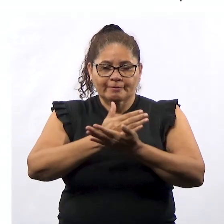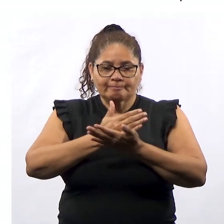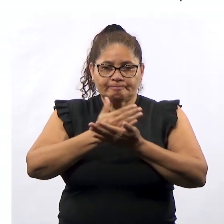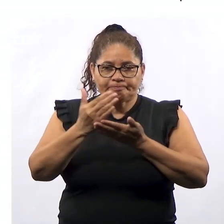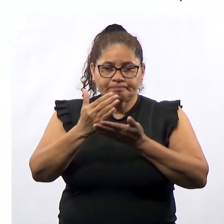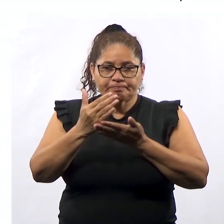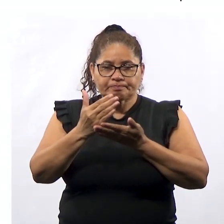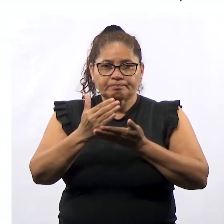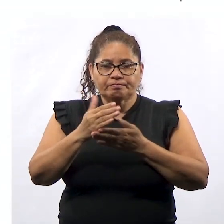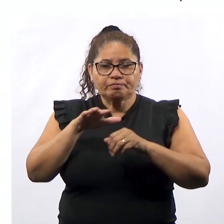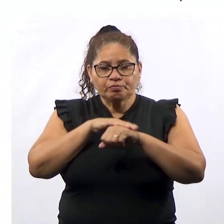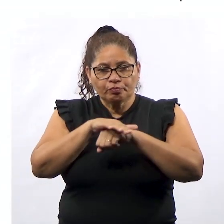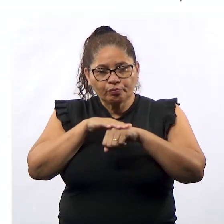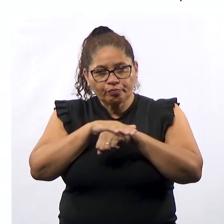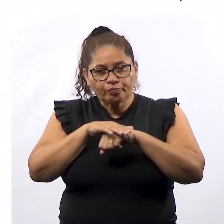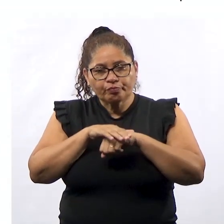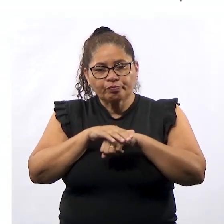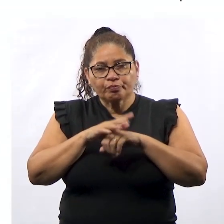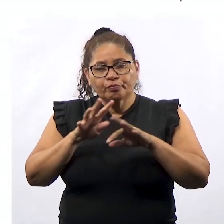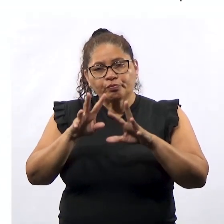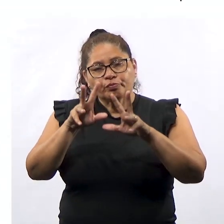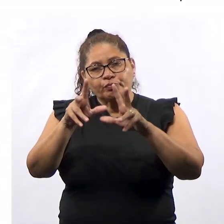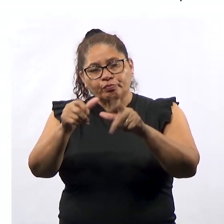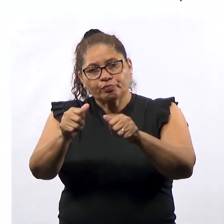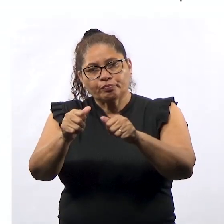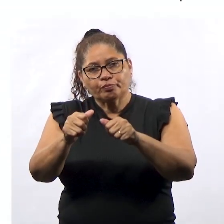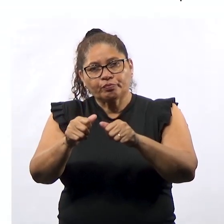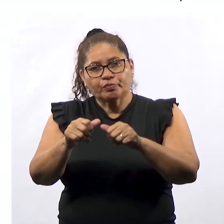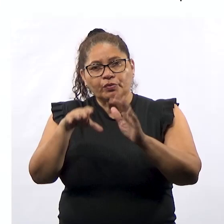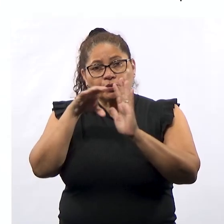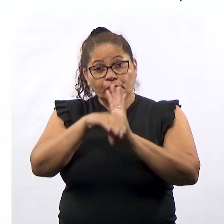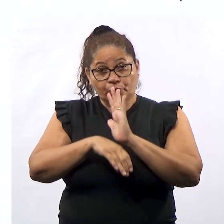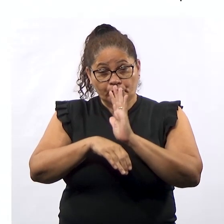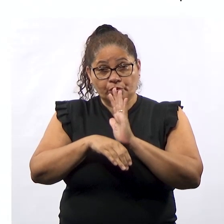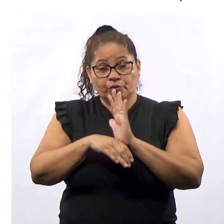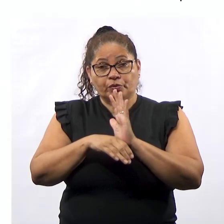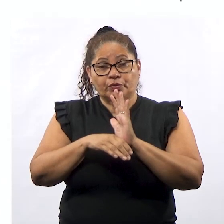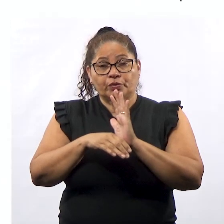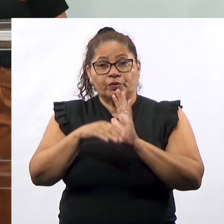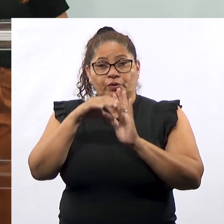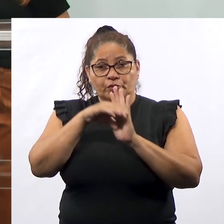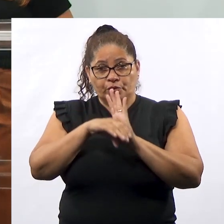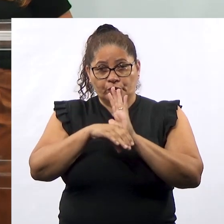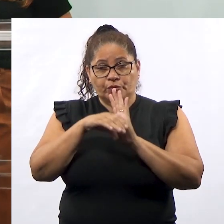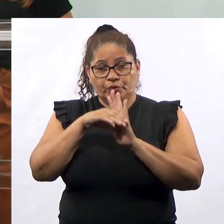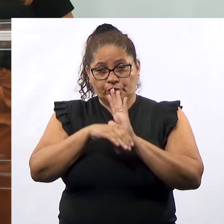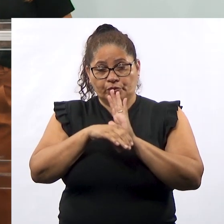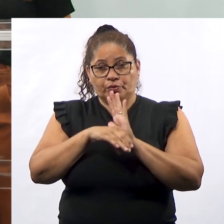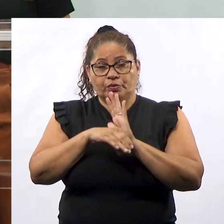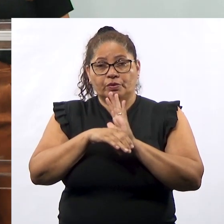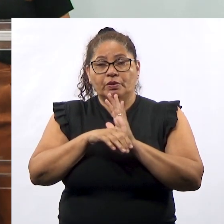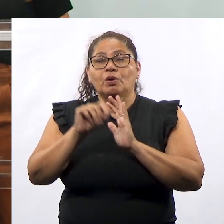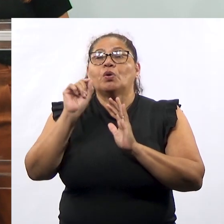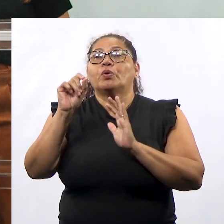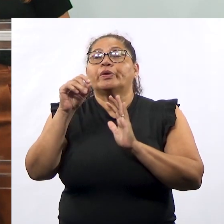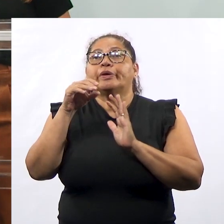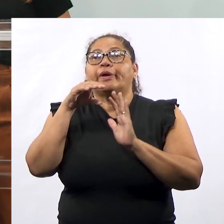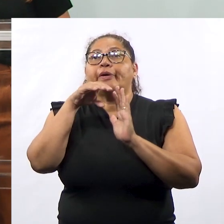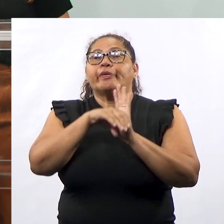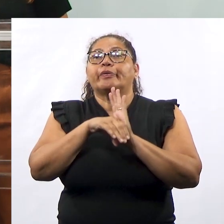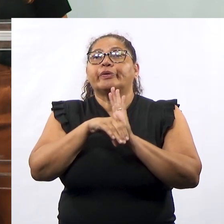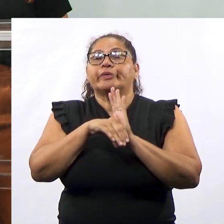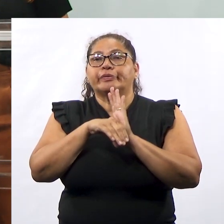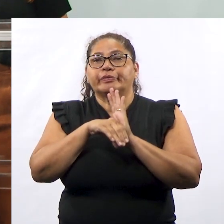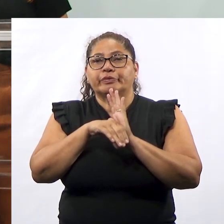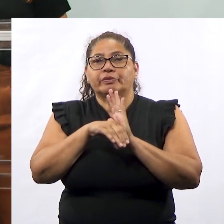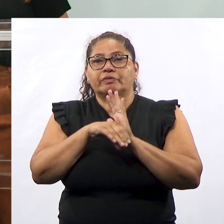iniciar conversando com vocês sobre conceitos de currículo. Se eu te perguntar o que é currículo, o que